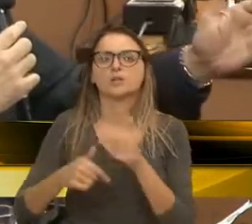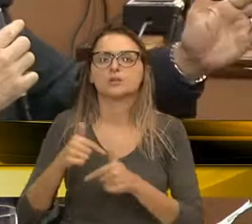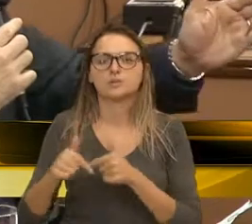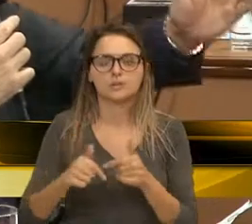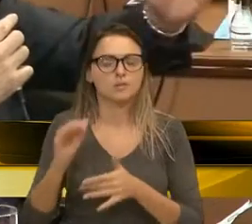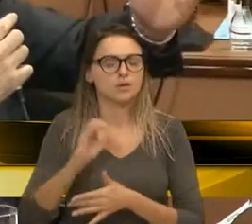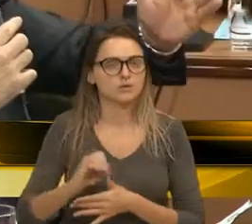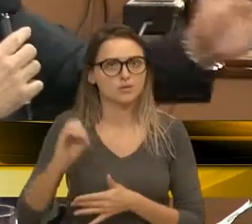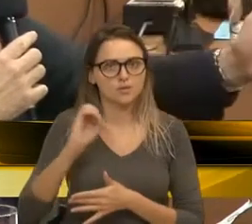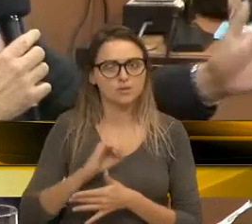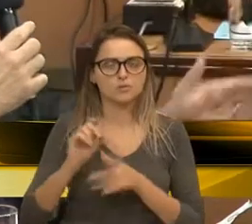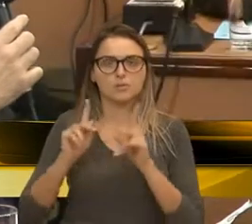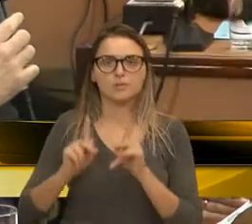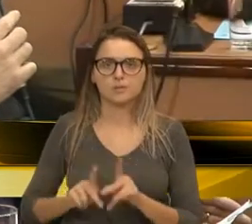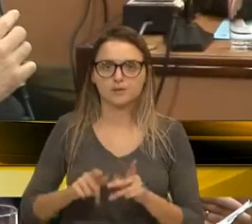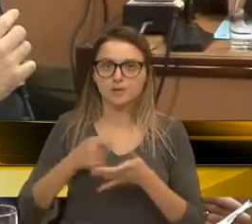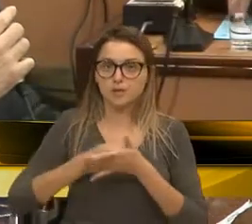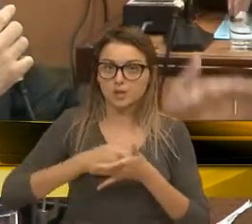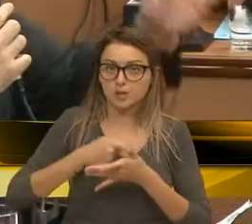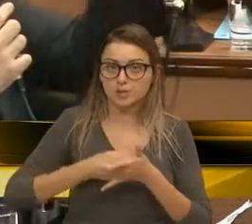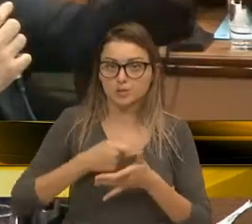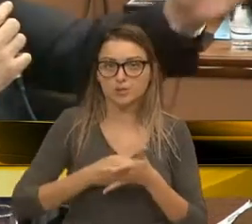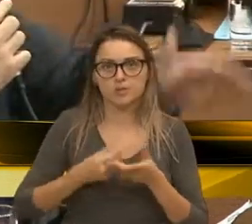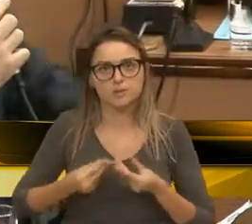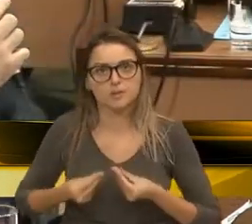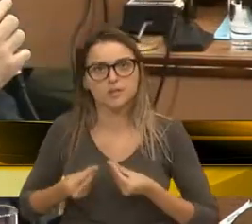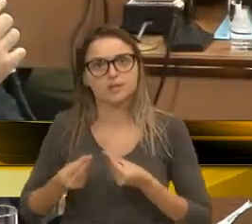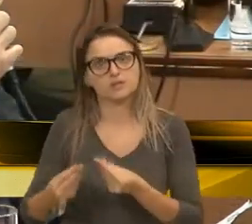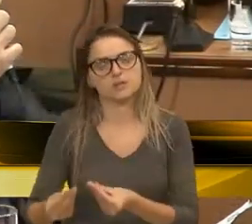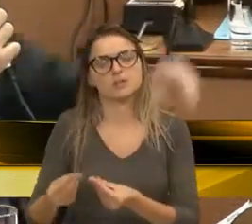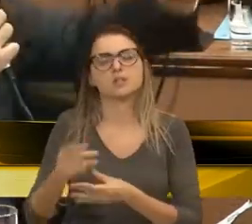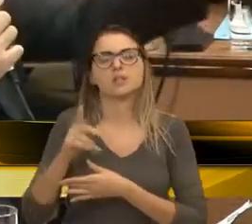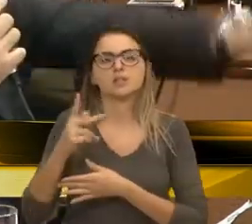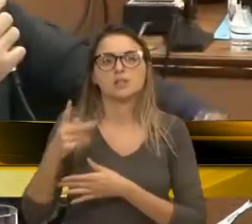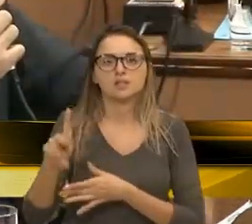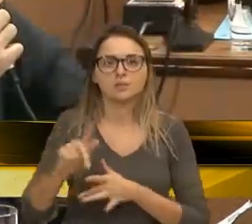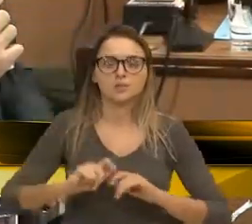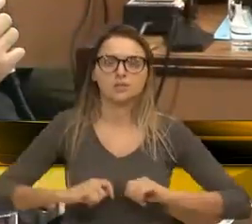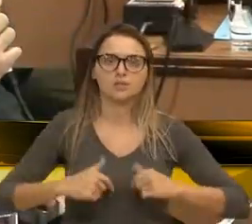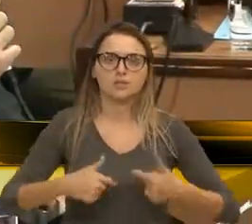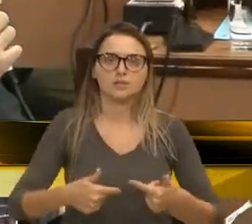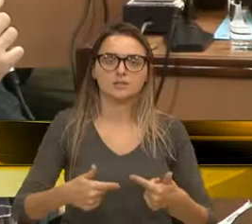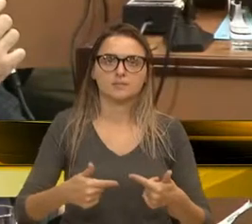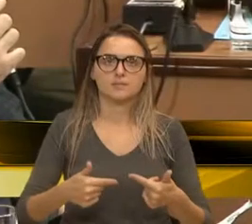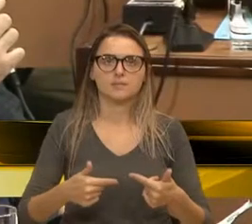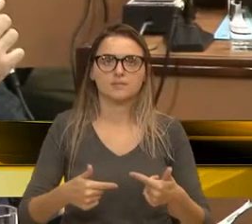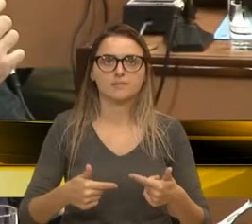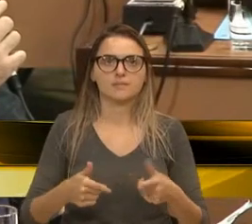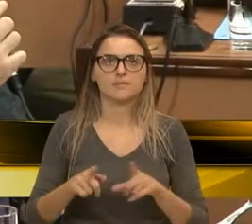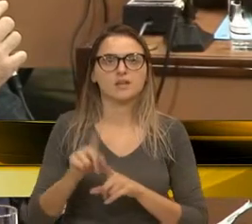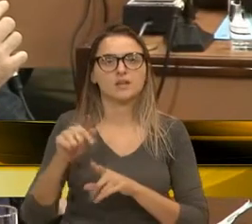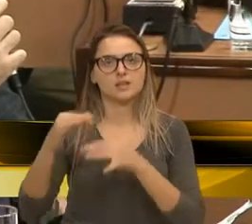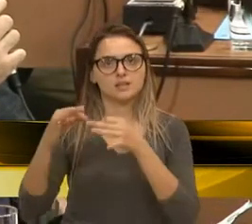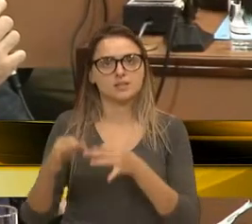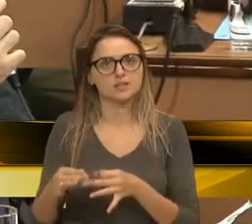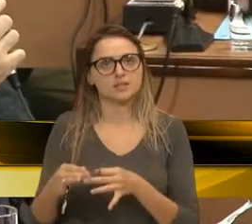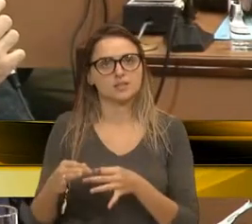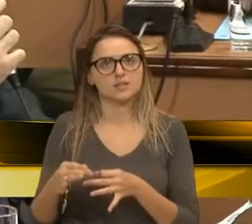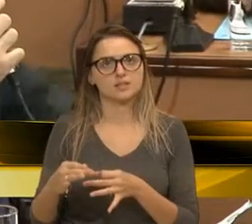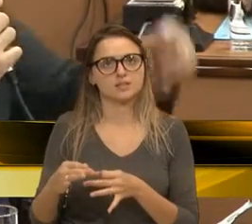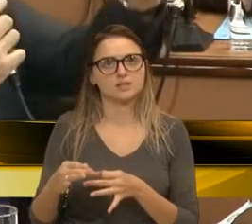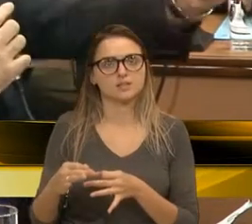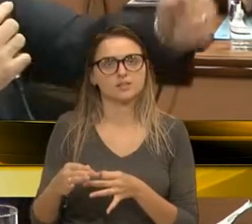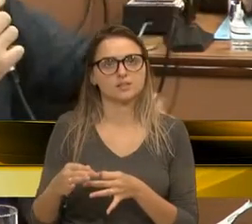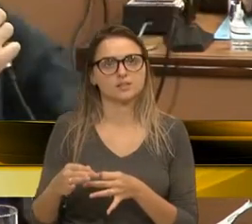uma pessoa que é um entusiasta da doação, e com as ações que Vossa Excelência tem engendrado nessa casa, com certeza, muitas pessoas